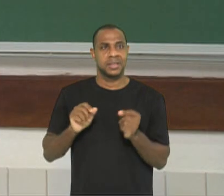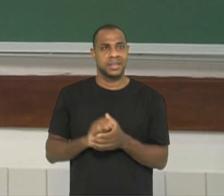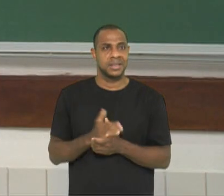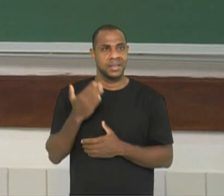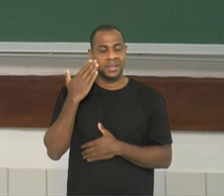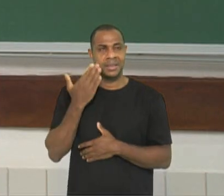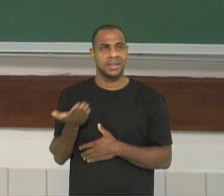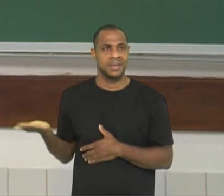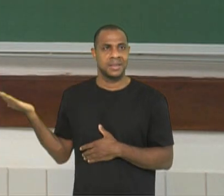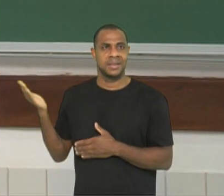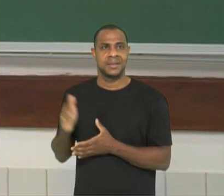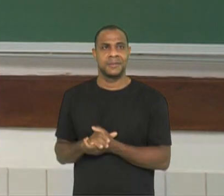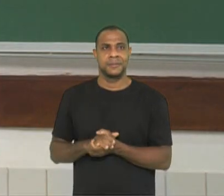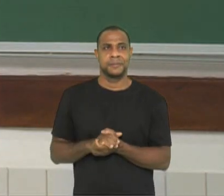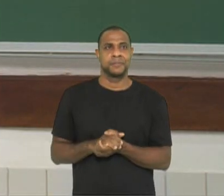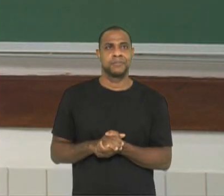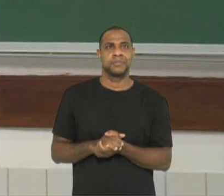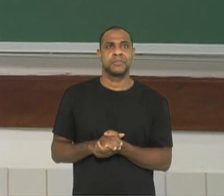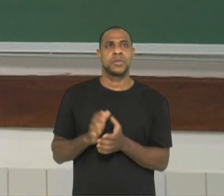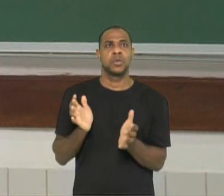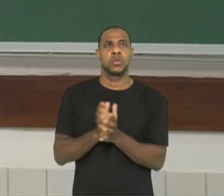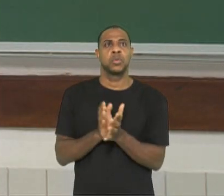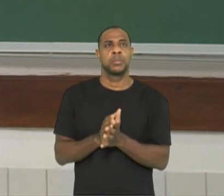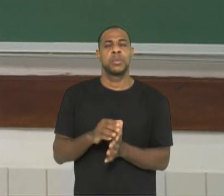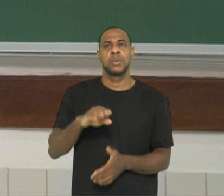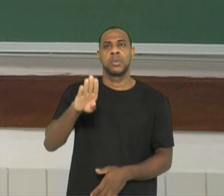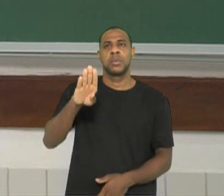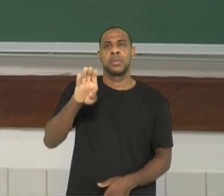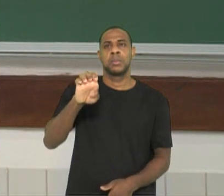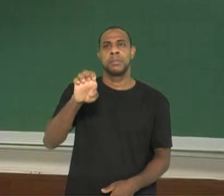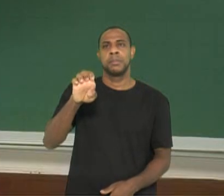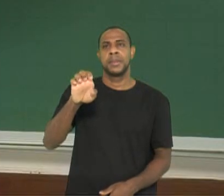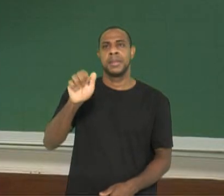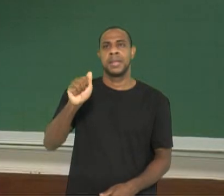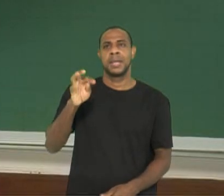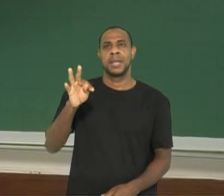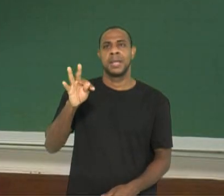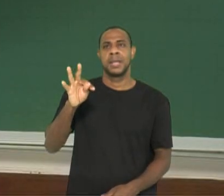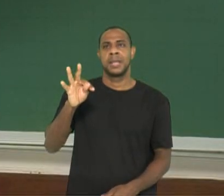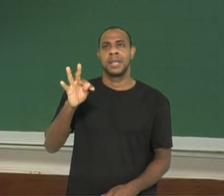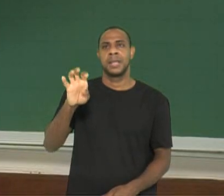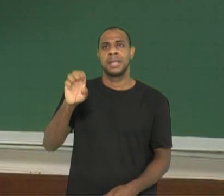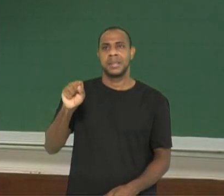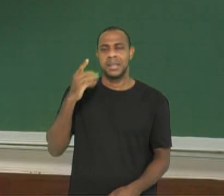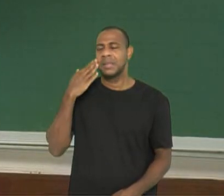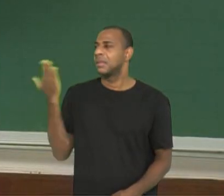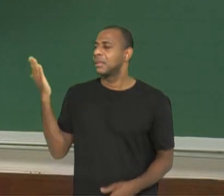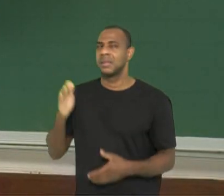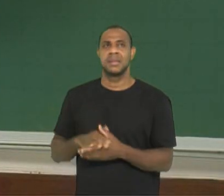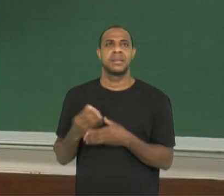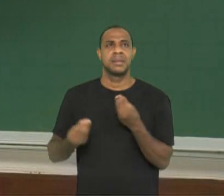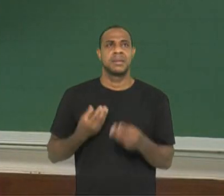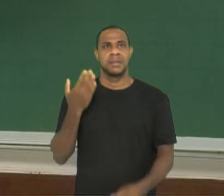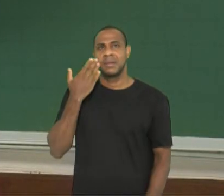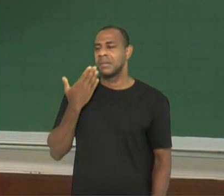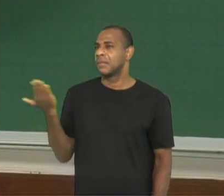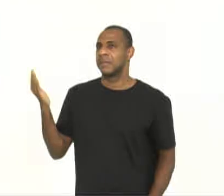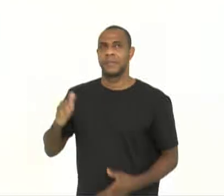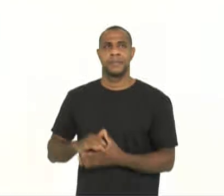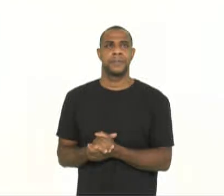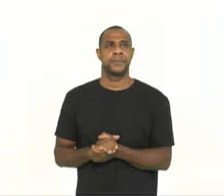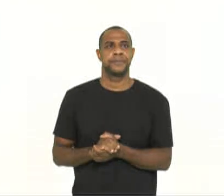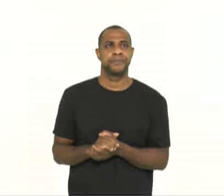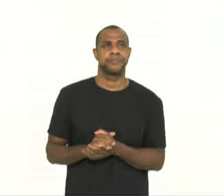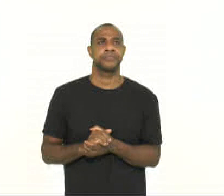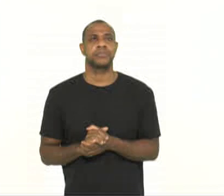a nossa juventude. Nós temos em 67, ditadura militar, falta de liberdade de expressão, a arte era um dos poucos campos de